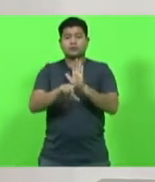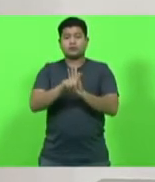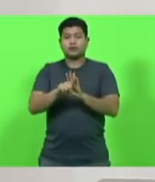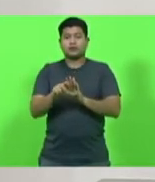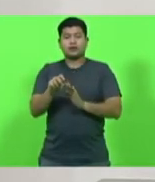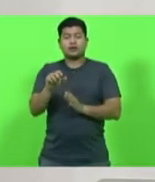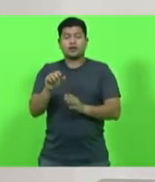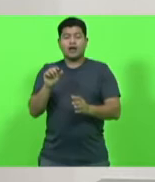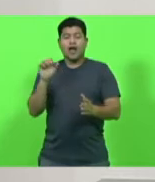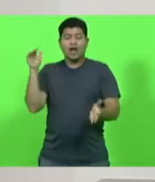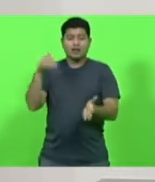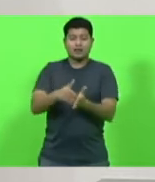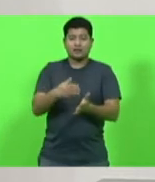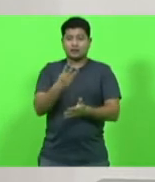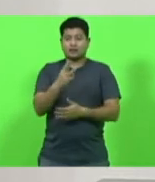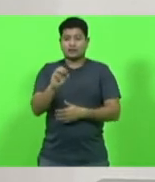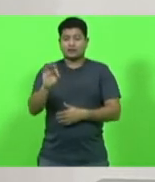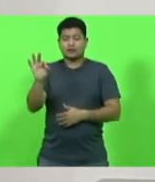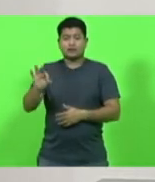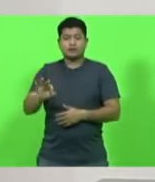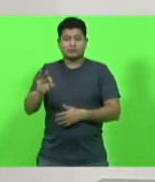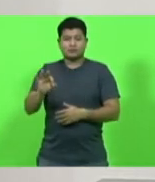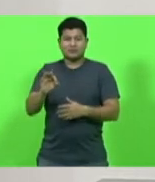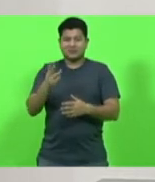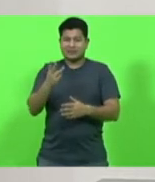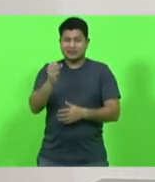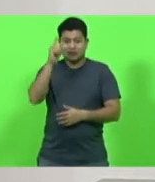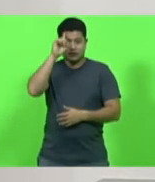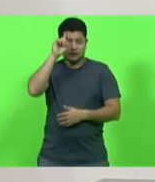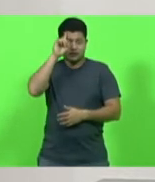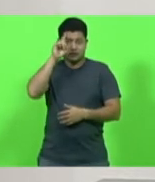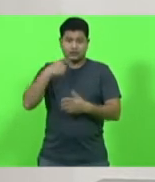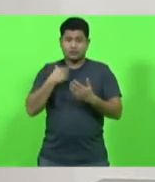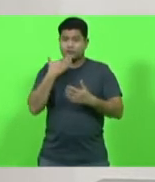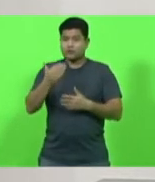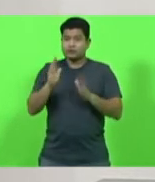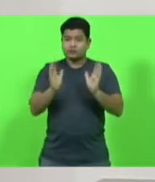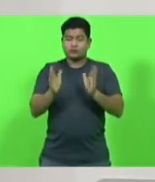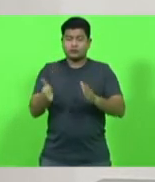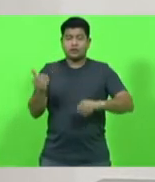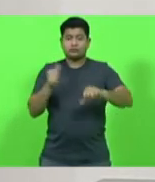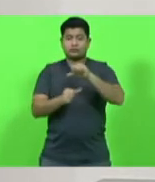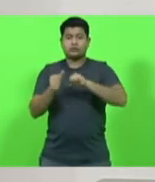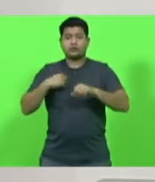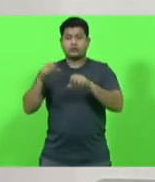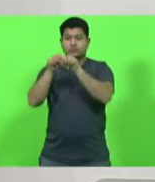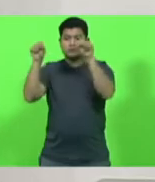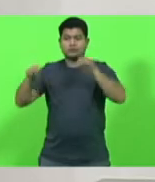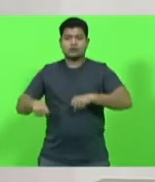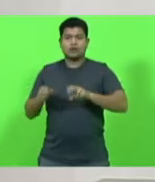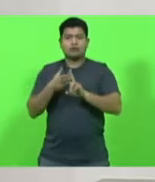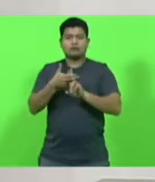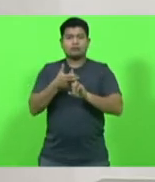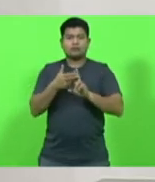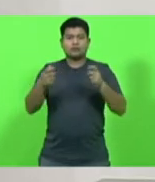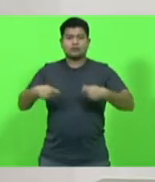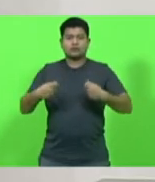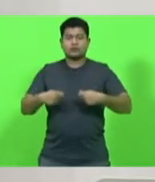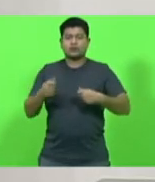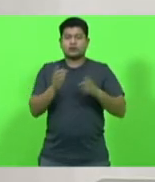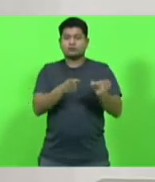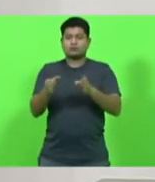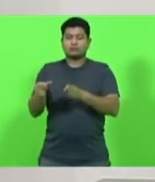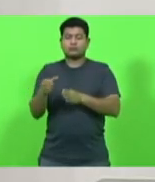30 dias requerida a reversão, o sistema precisa se organizar para que esta pessoa